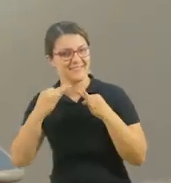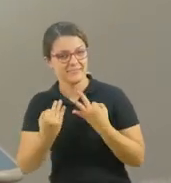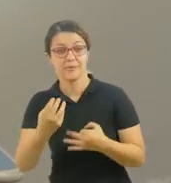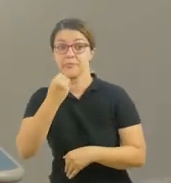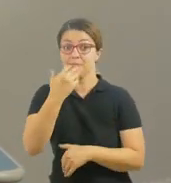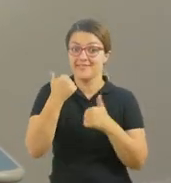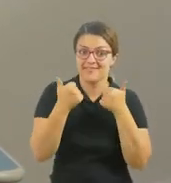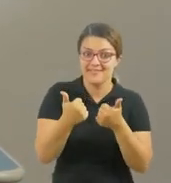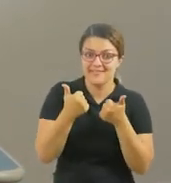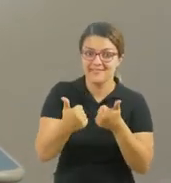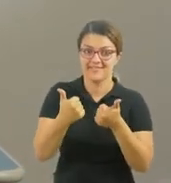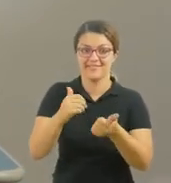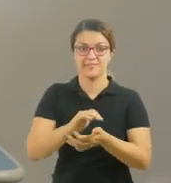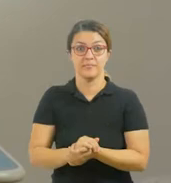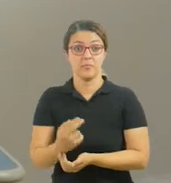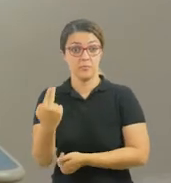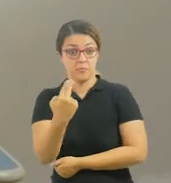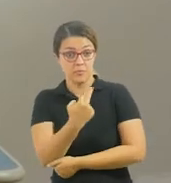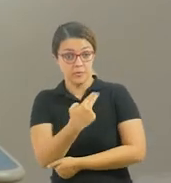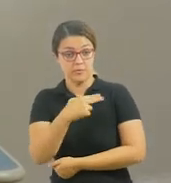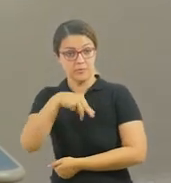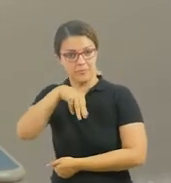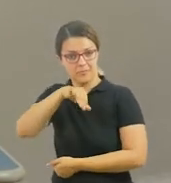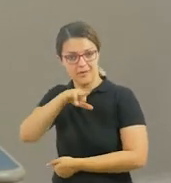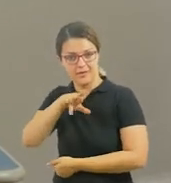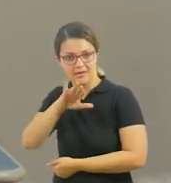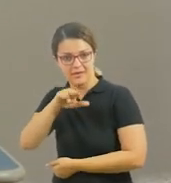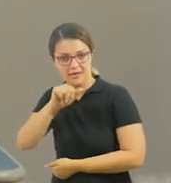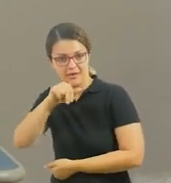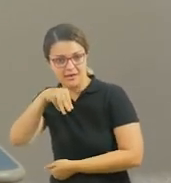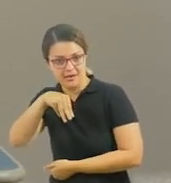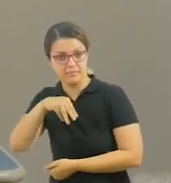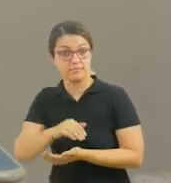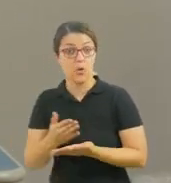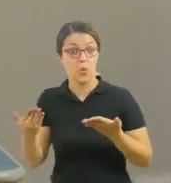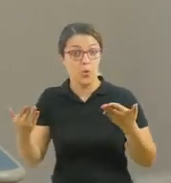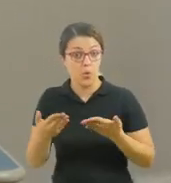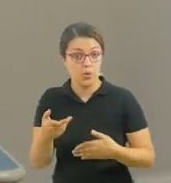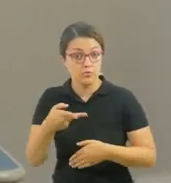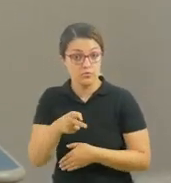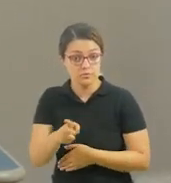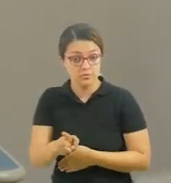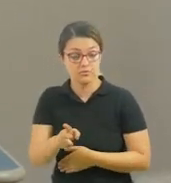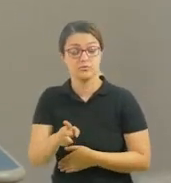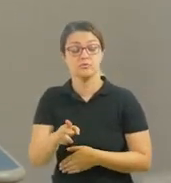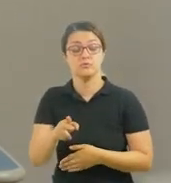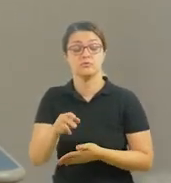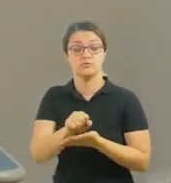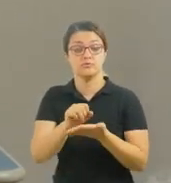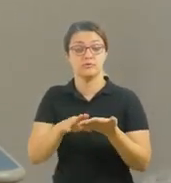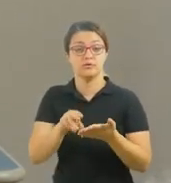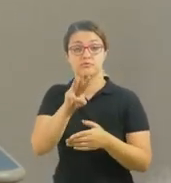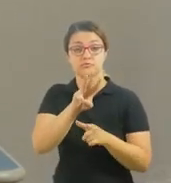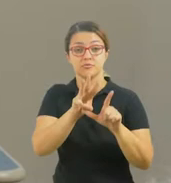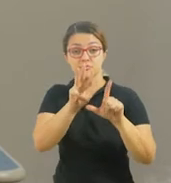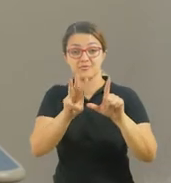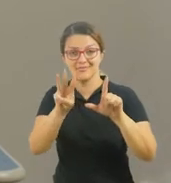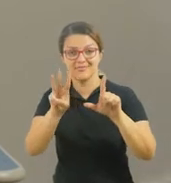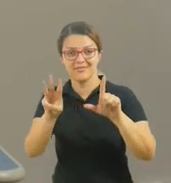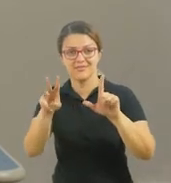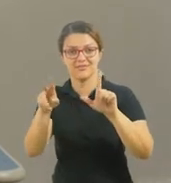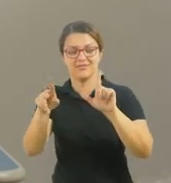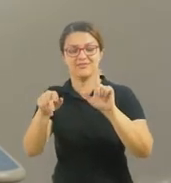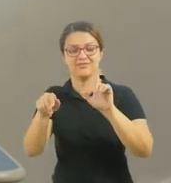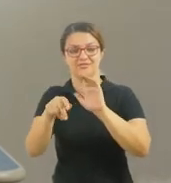Olá, crianças, família, tudo bem com vocês? Eu sou a professora Miriam Teles e hoje eu vou dar sequência no link do Lição de